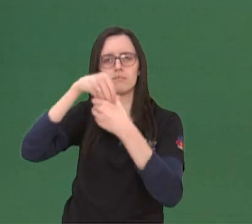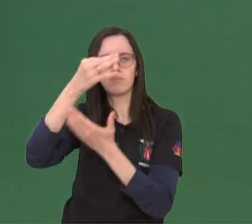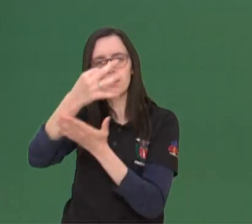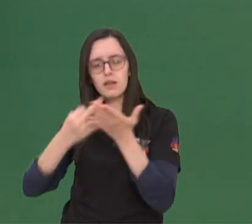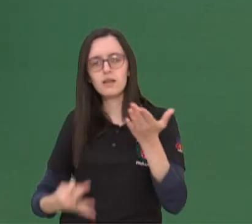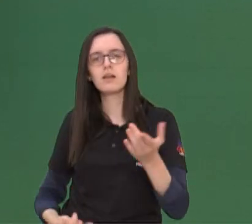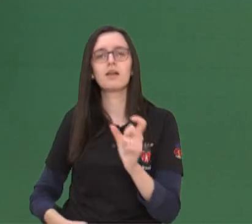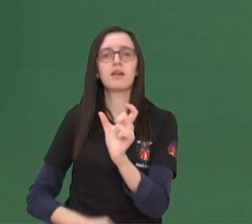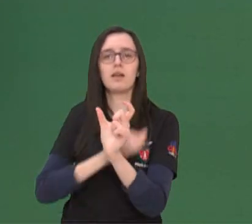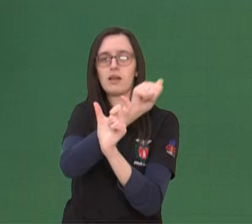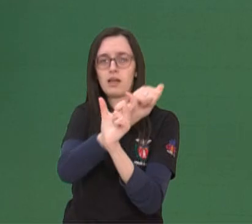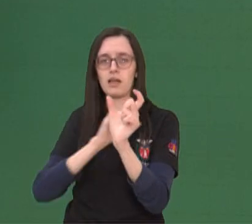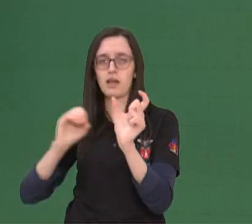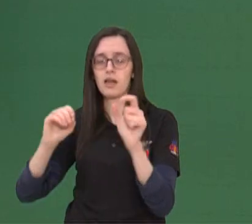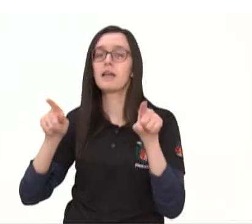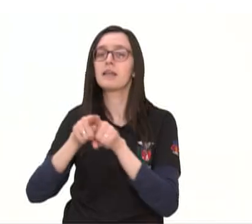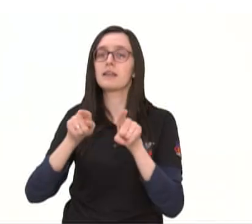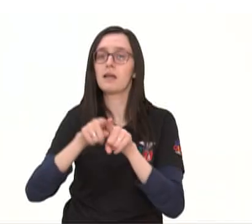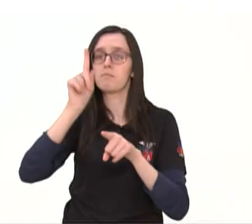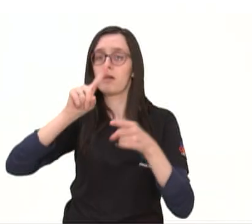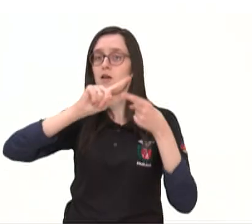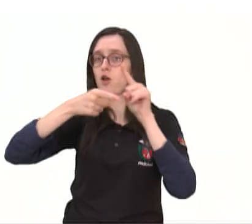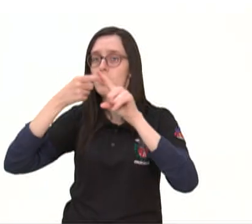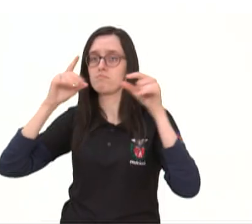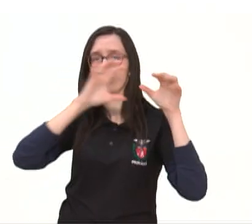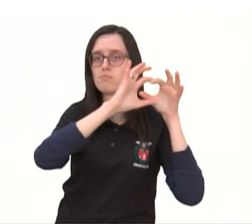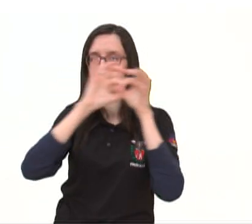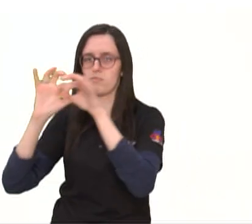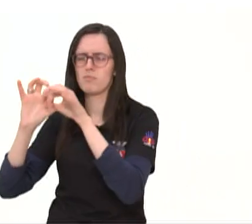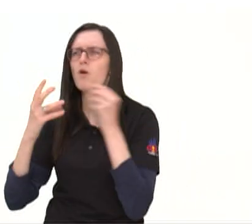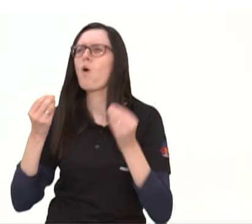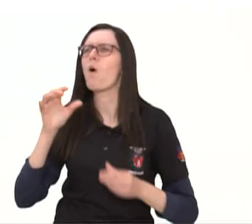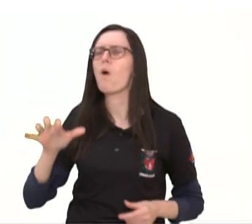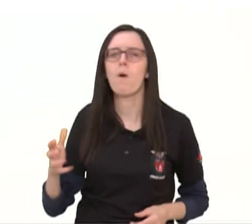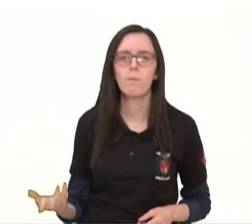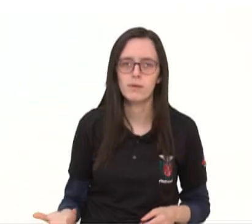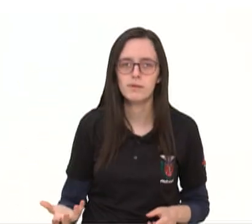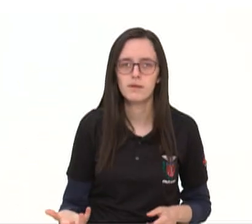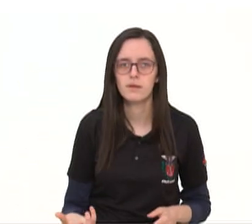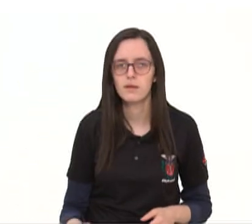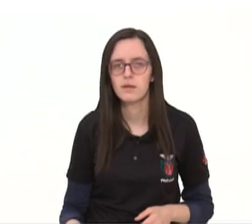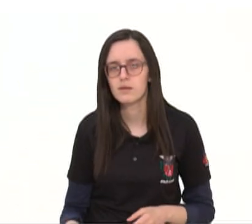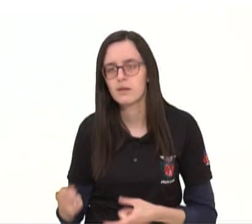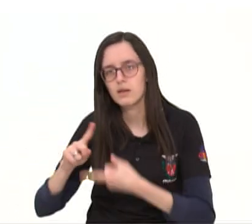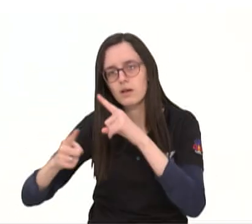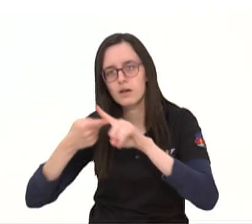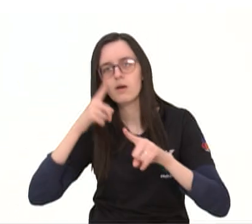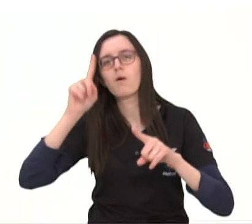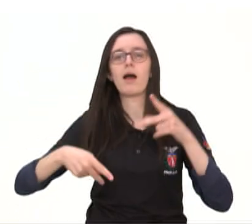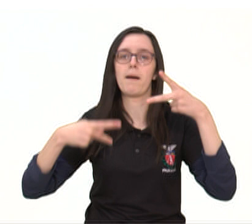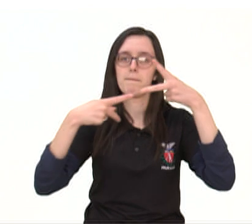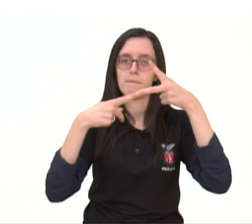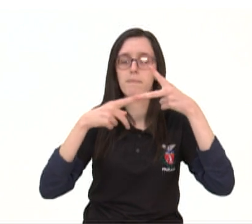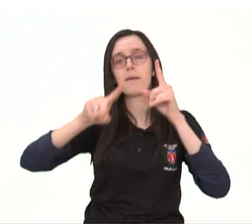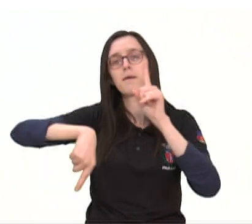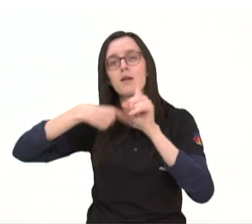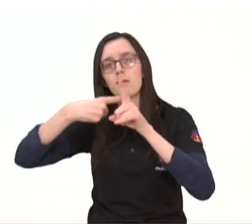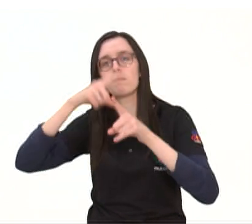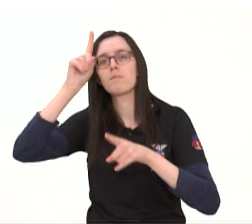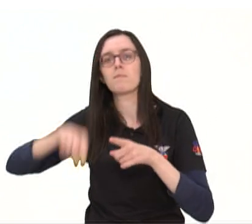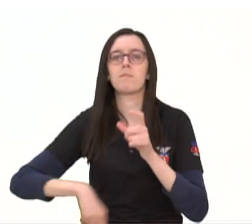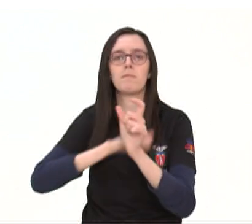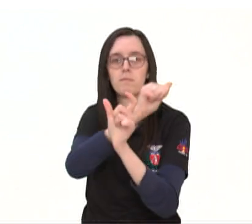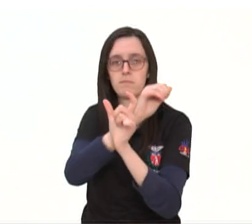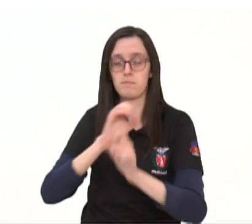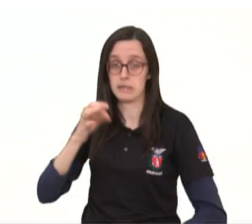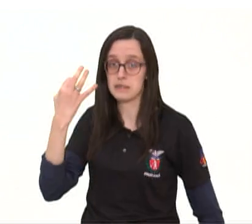os artigos, inclusive os combinados. Como assim combinados? Combinados com preposição mais o